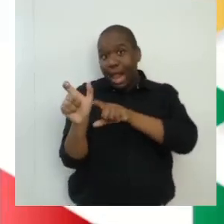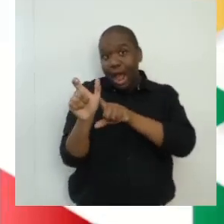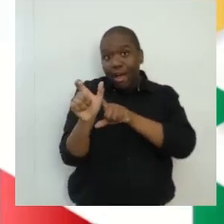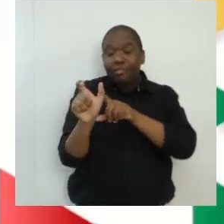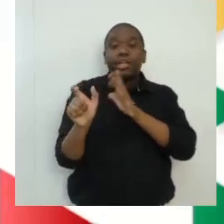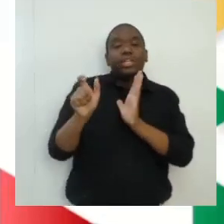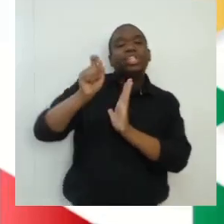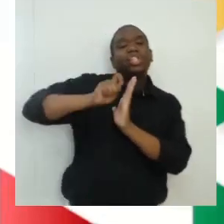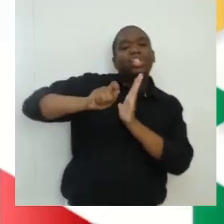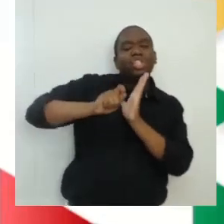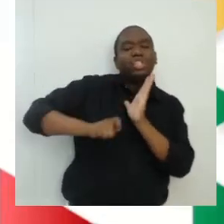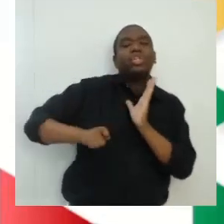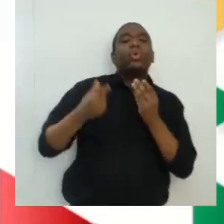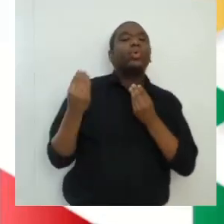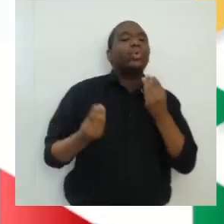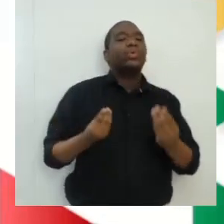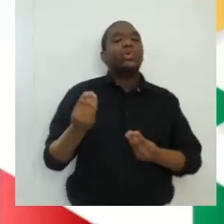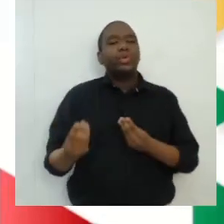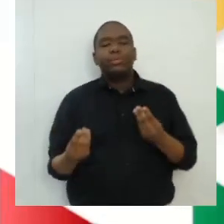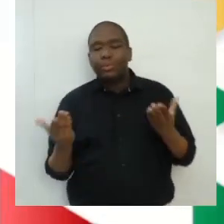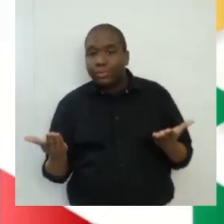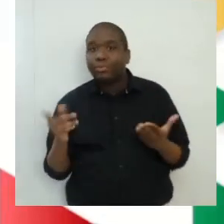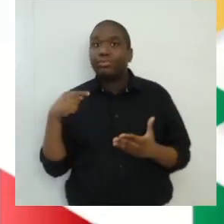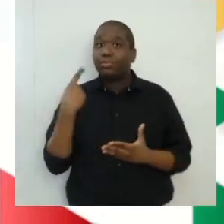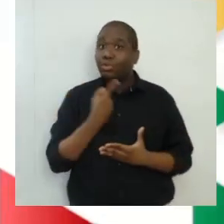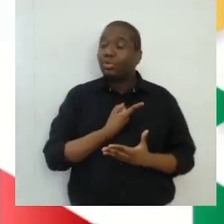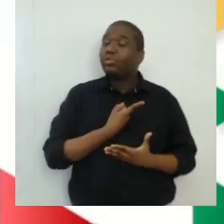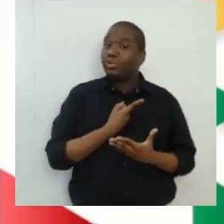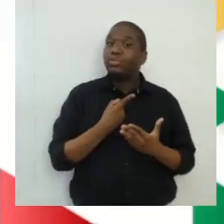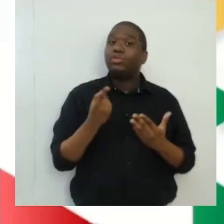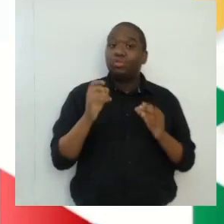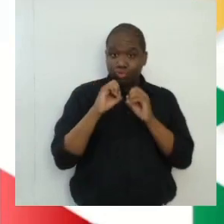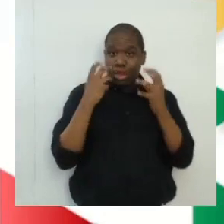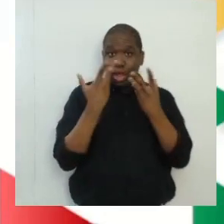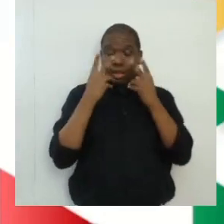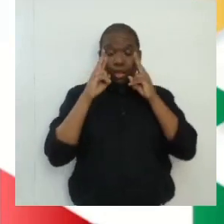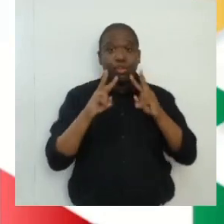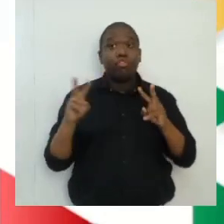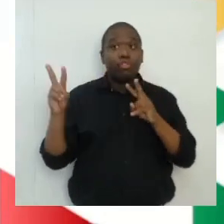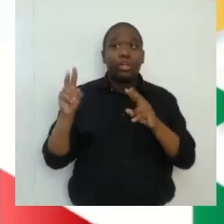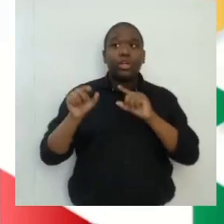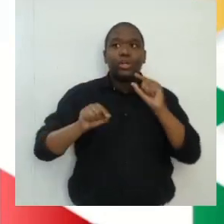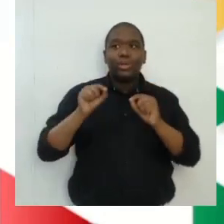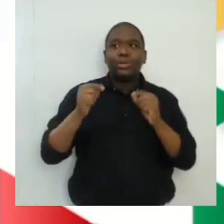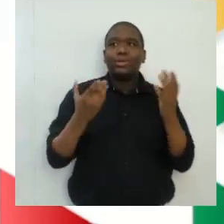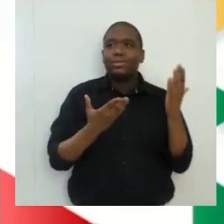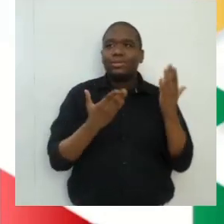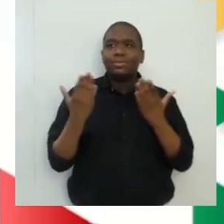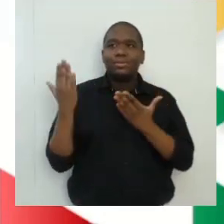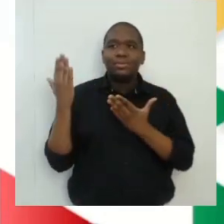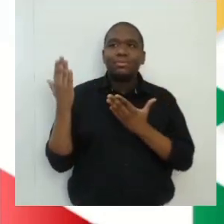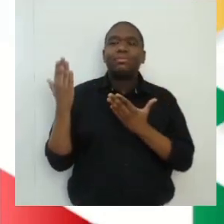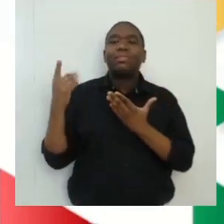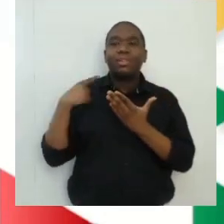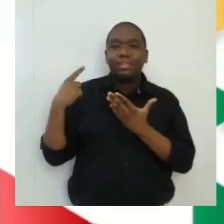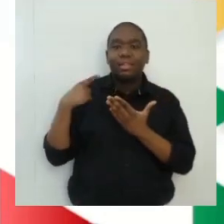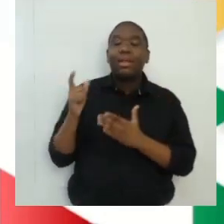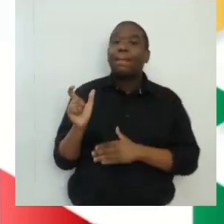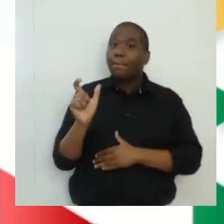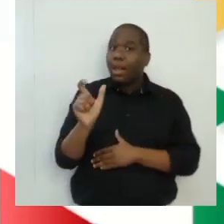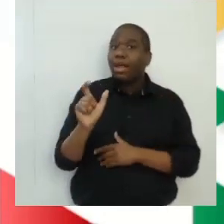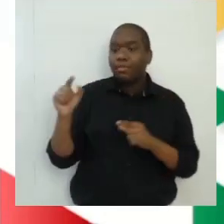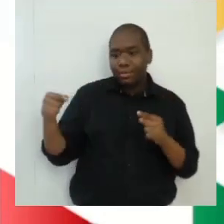aqui o slide. A gente vai trabalhar com escrever palavras de acordo com as normas ortográficas